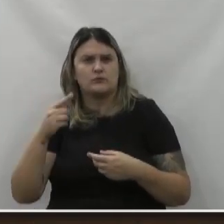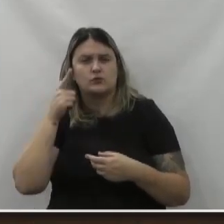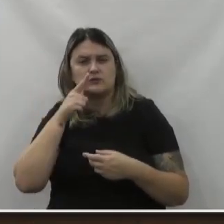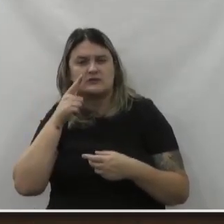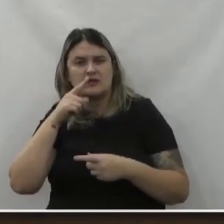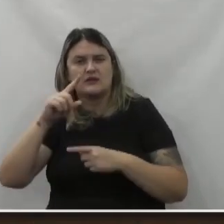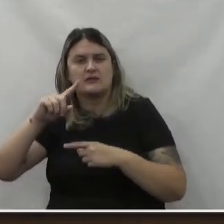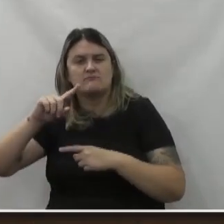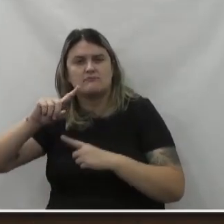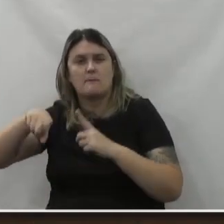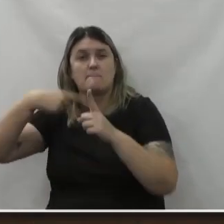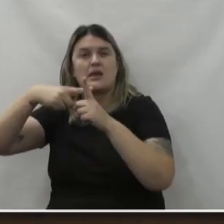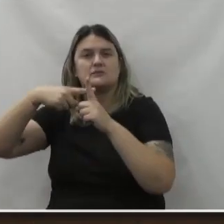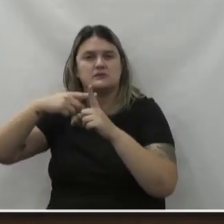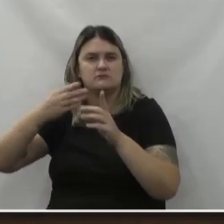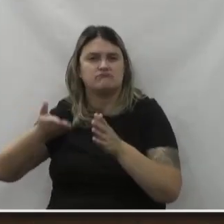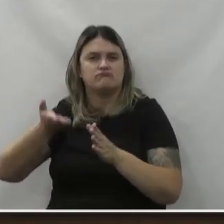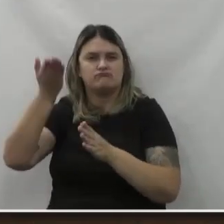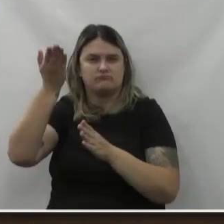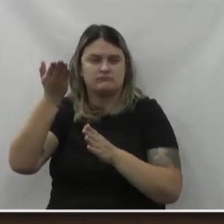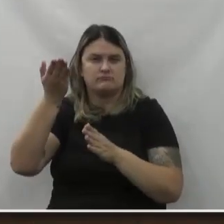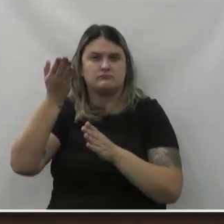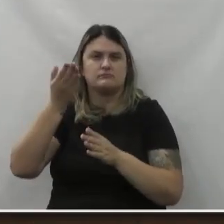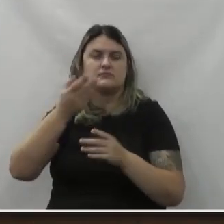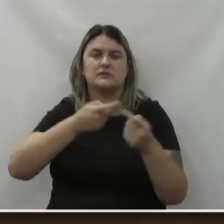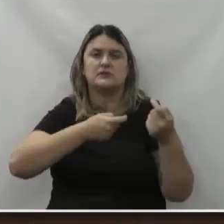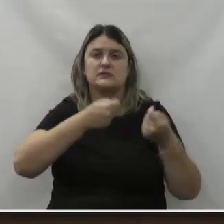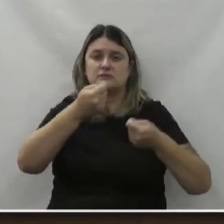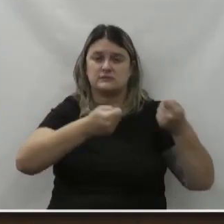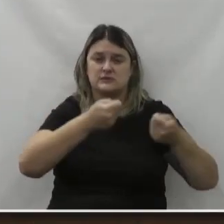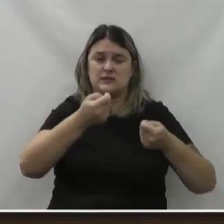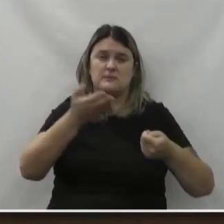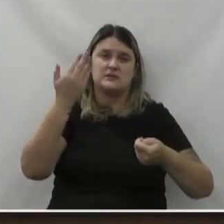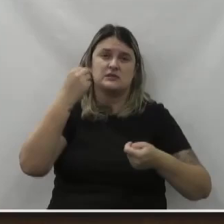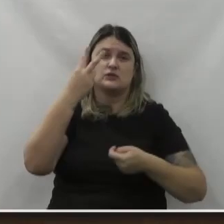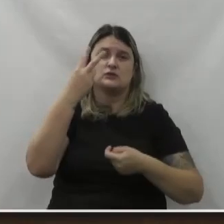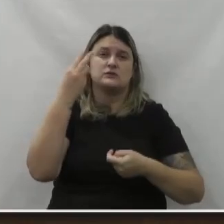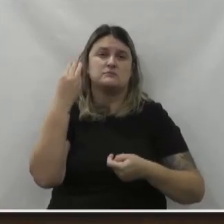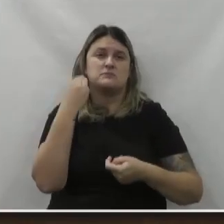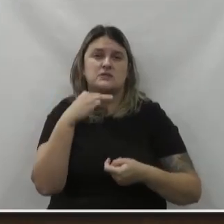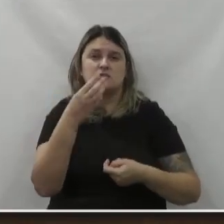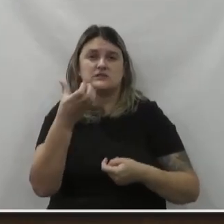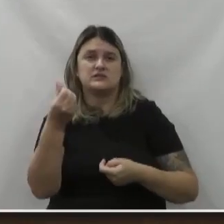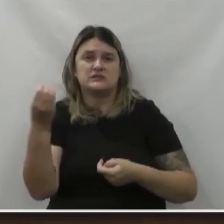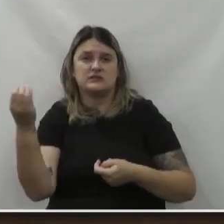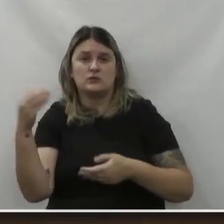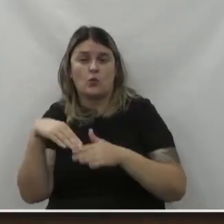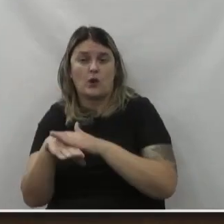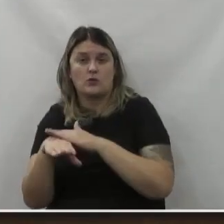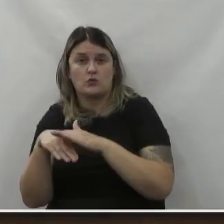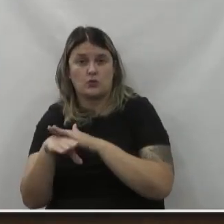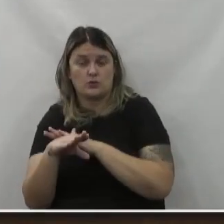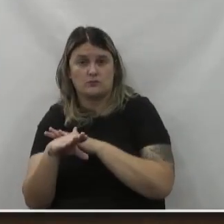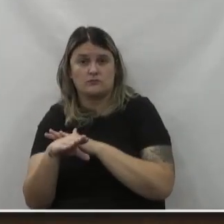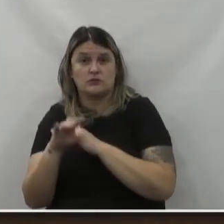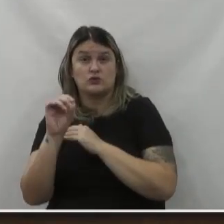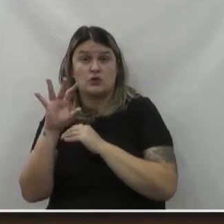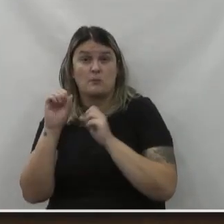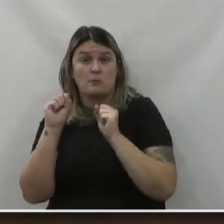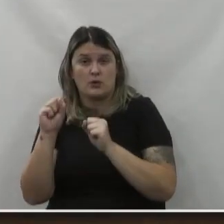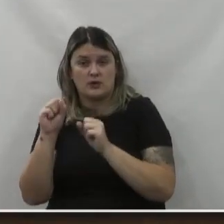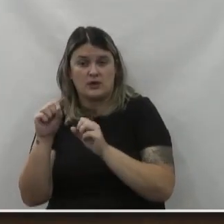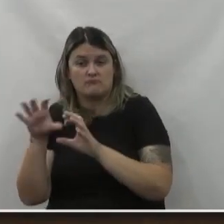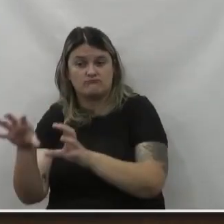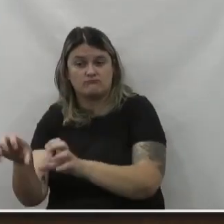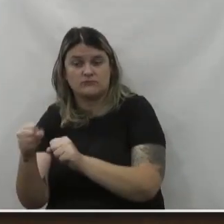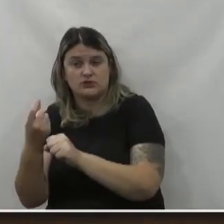com a COSIP hoje. E na administração passada ficou 2 milhões e 600 em caixa da COSIP. Você só pode mexer na